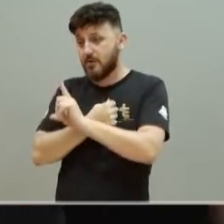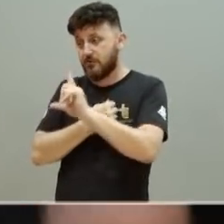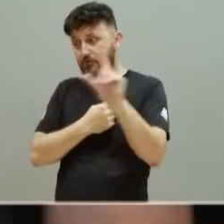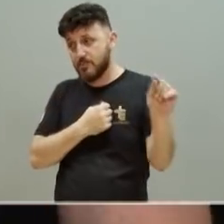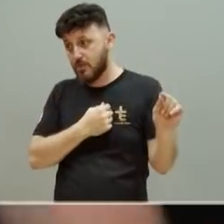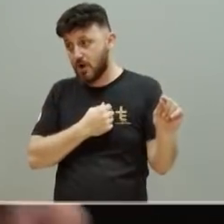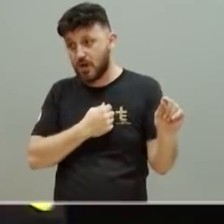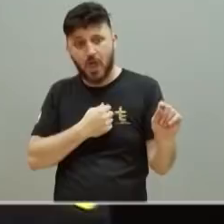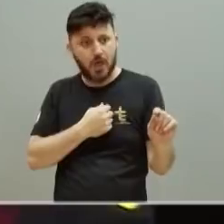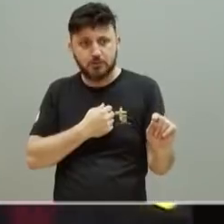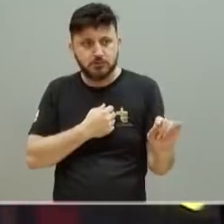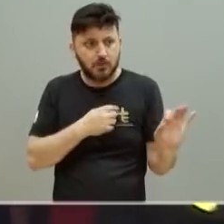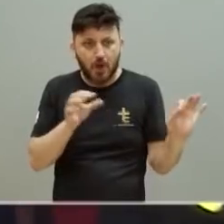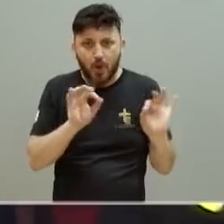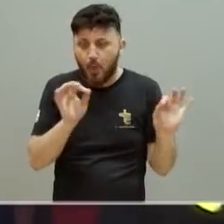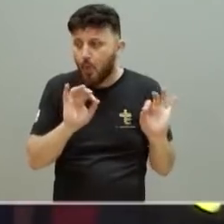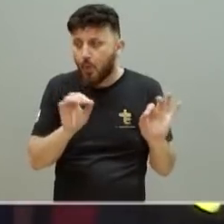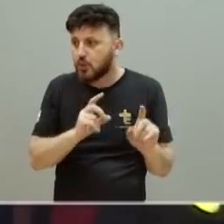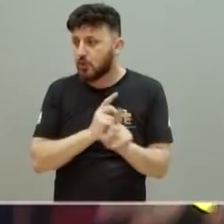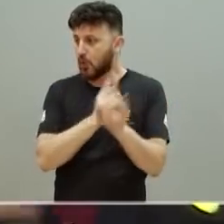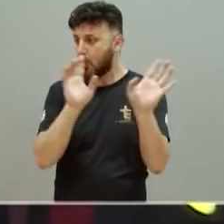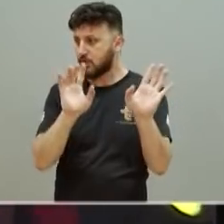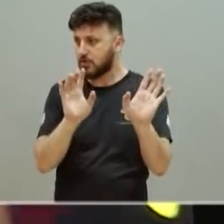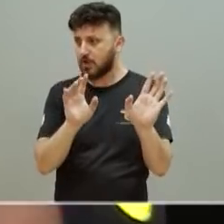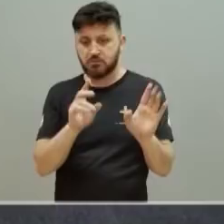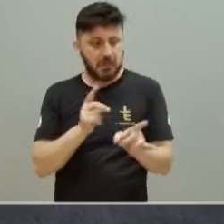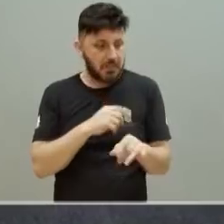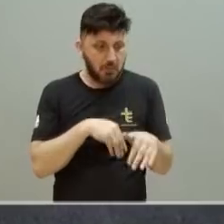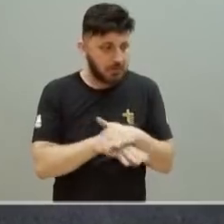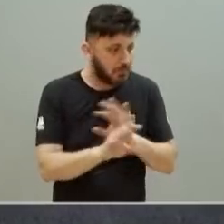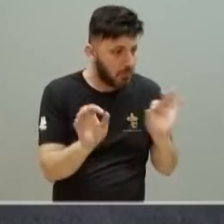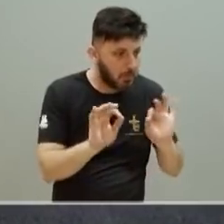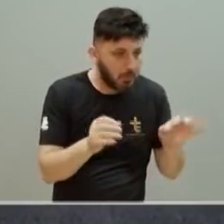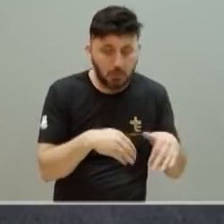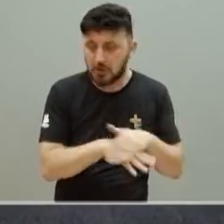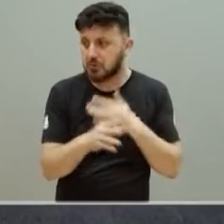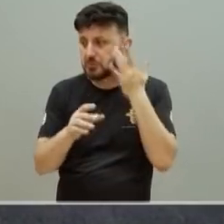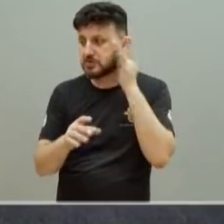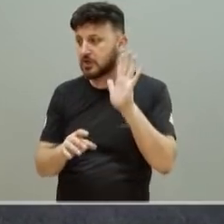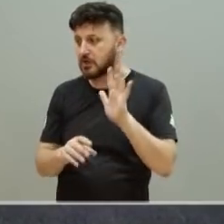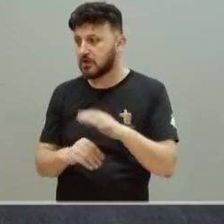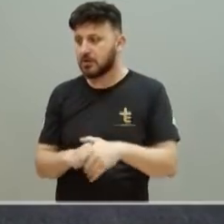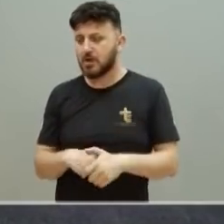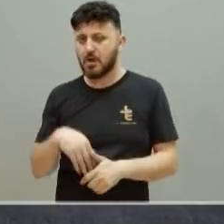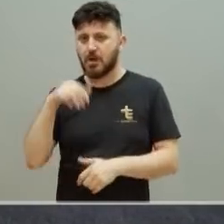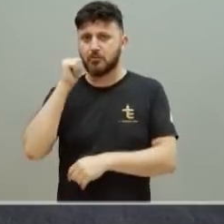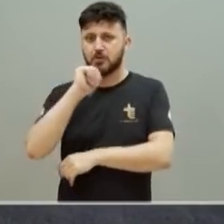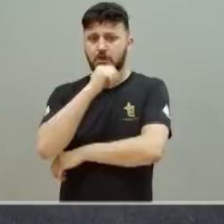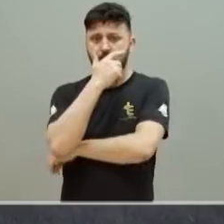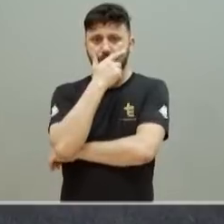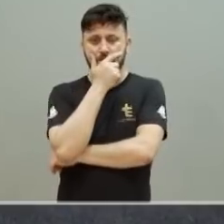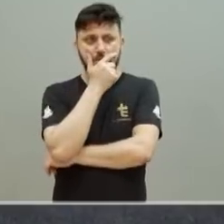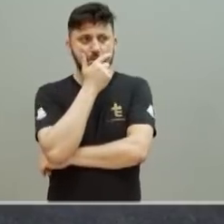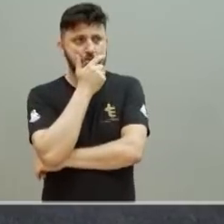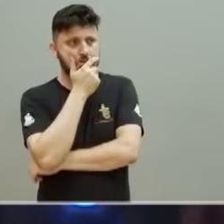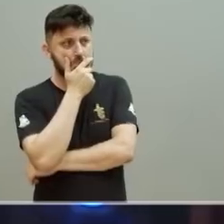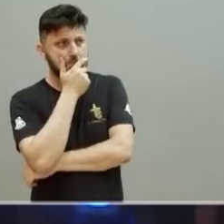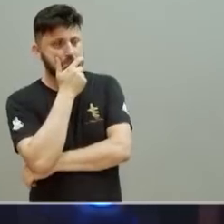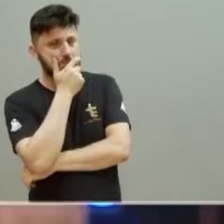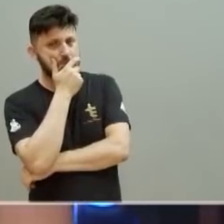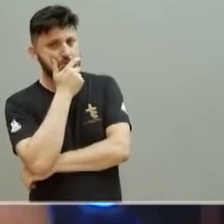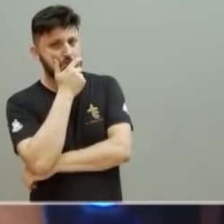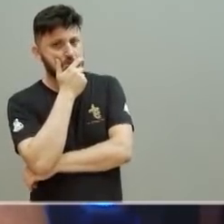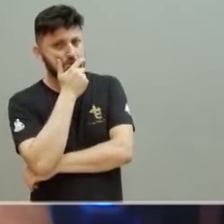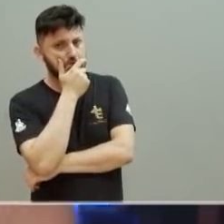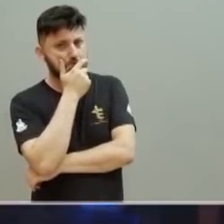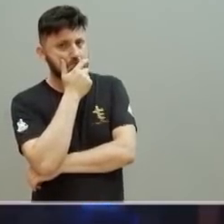conseguia encontrar no lugar, o instrumentista não conseguia encontrar. Ei, deixa eu te fazer uma pergunta: um lugar